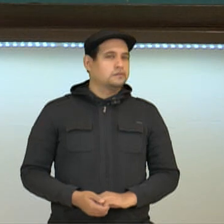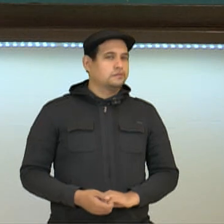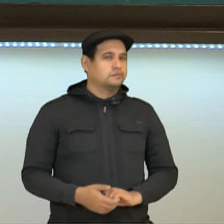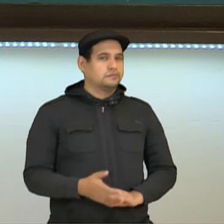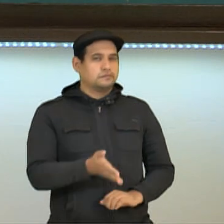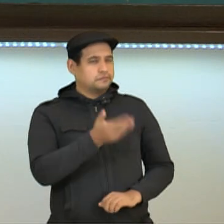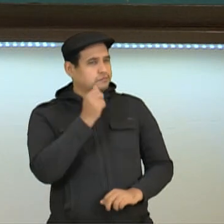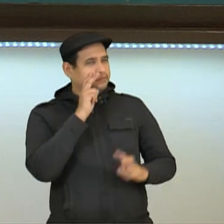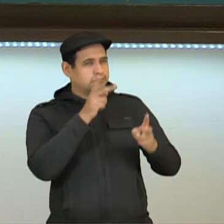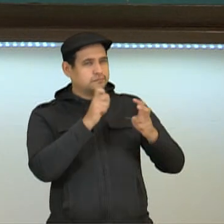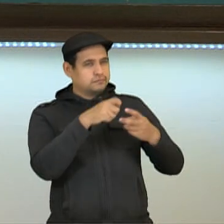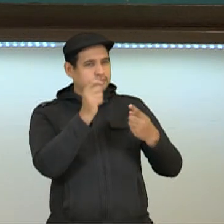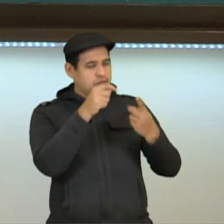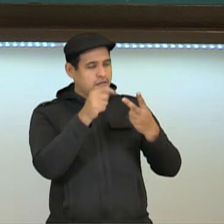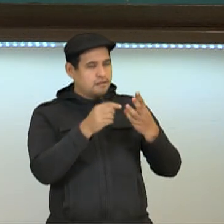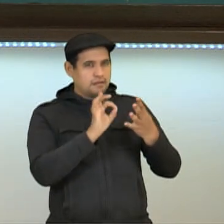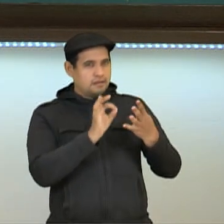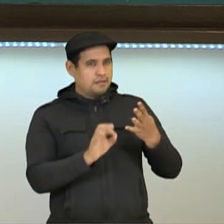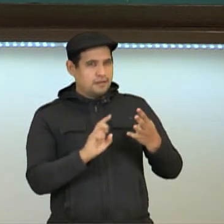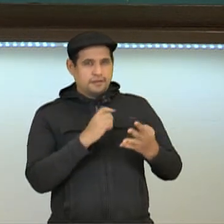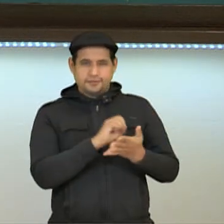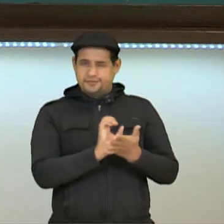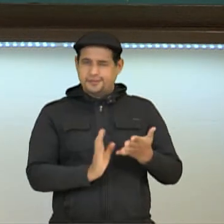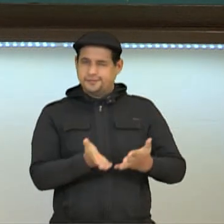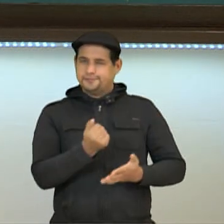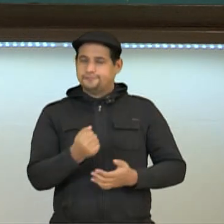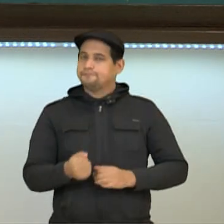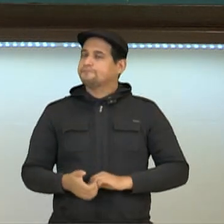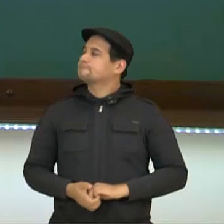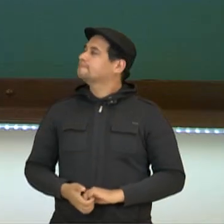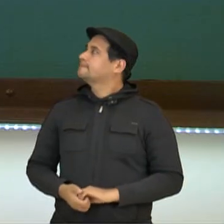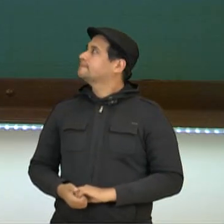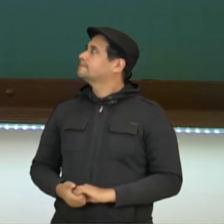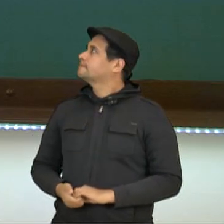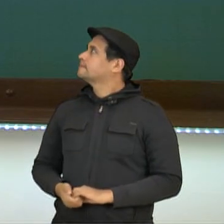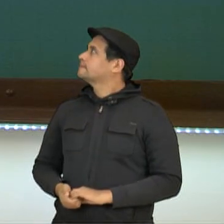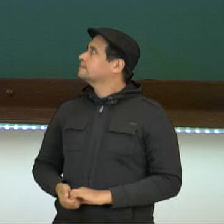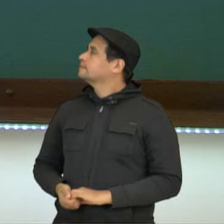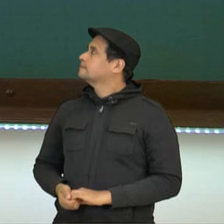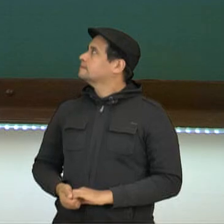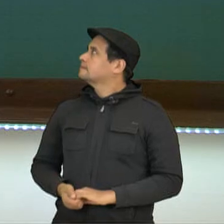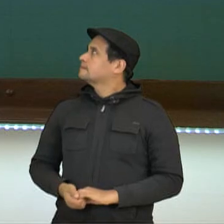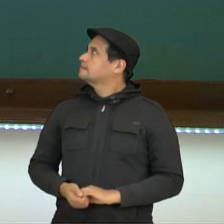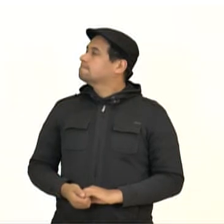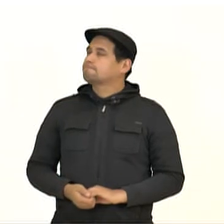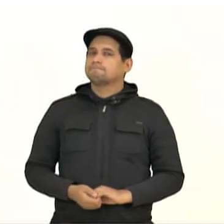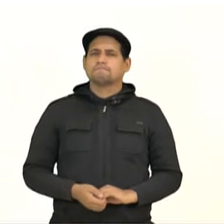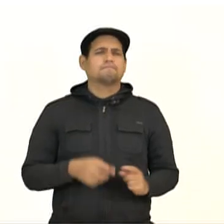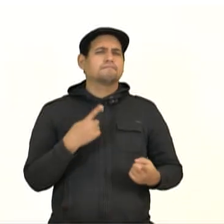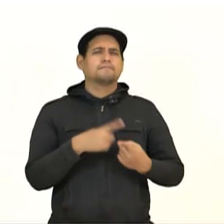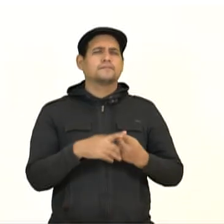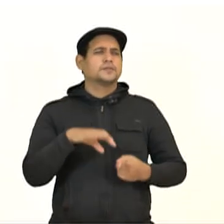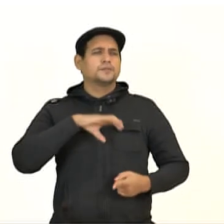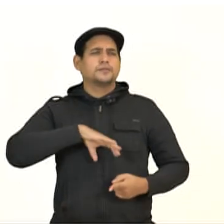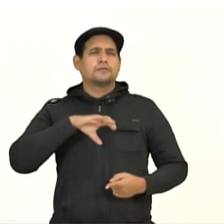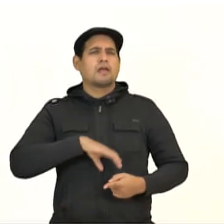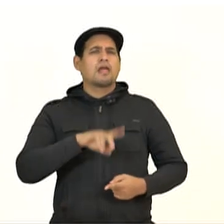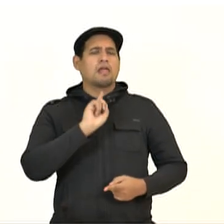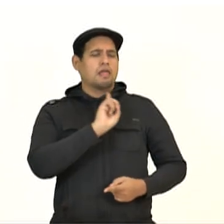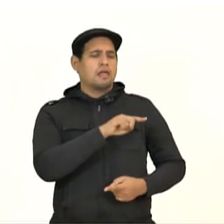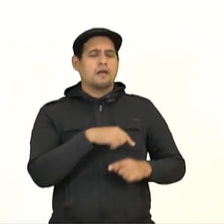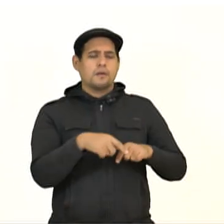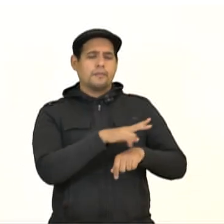Vamos fazer a correção da nossa atividade, sétimos anos? Então, venham cá. Por que Portugal foi o país que